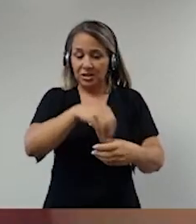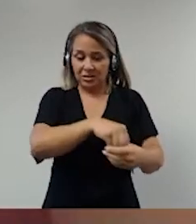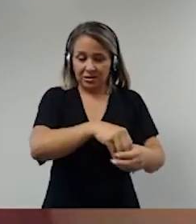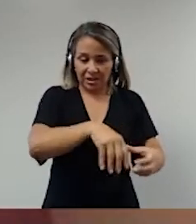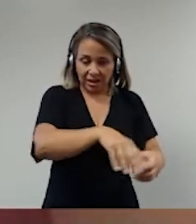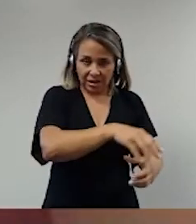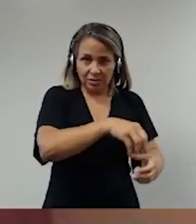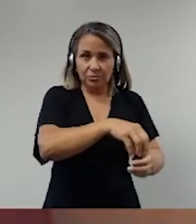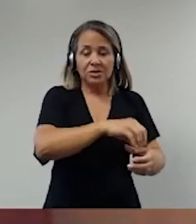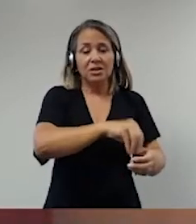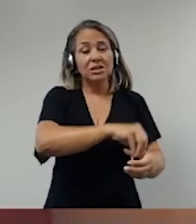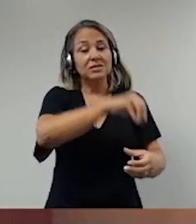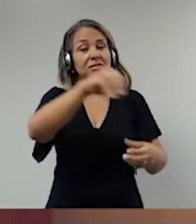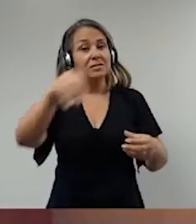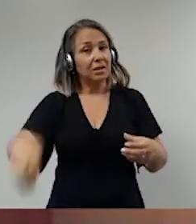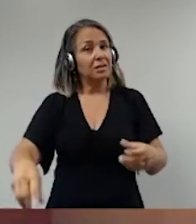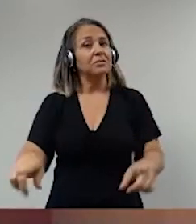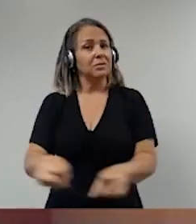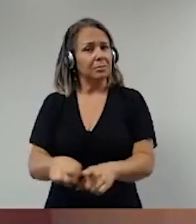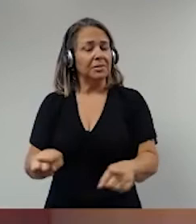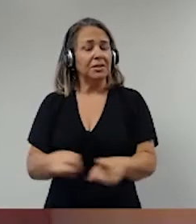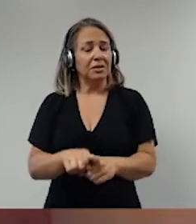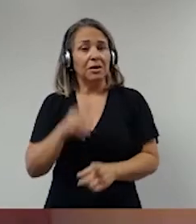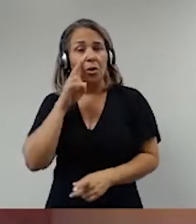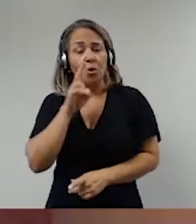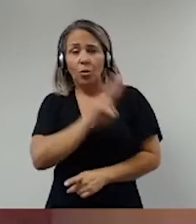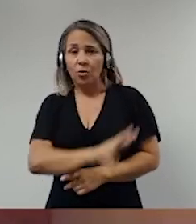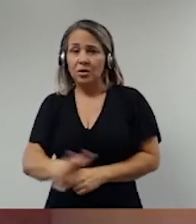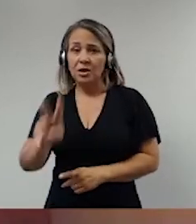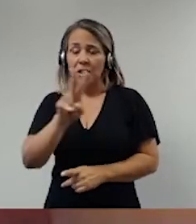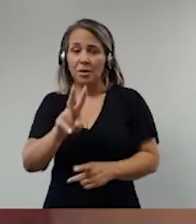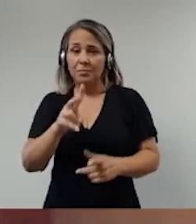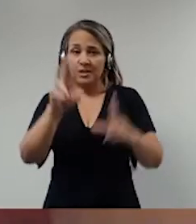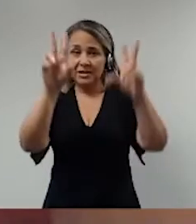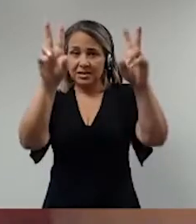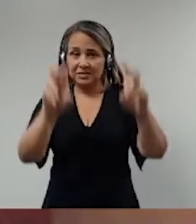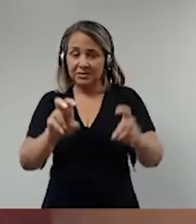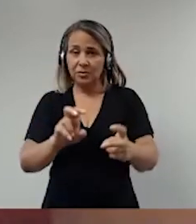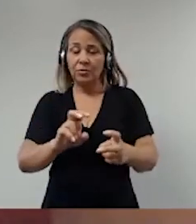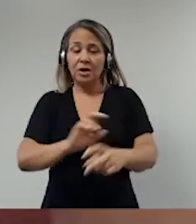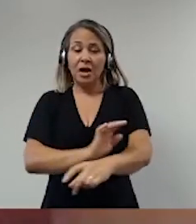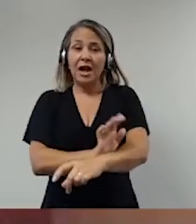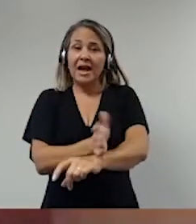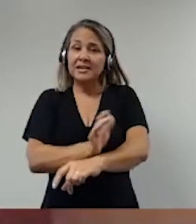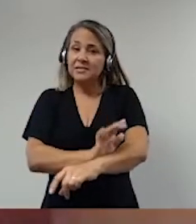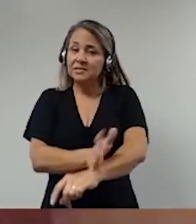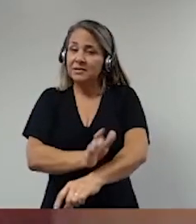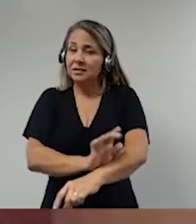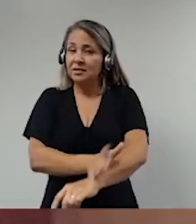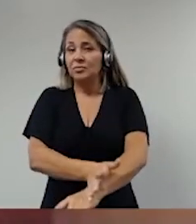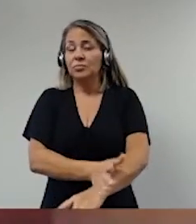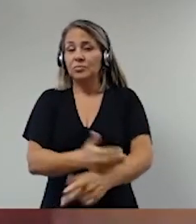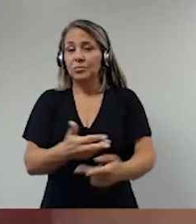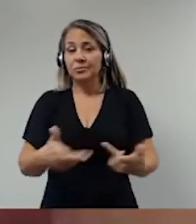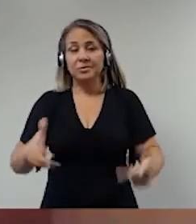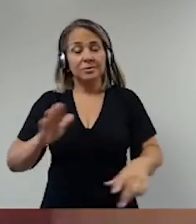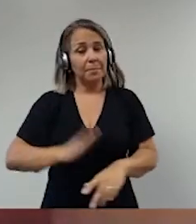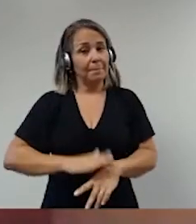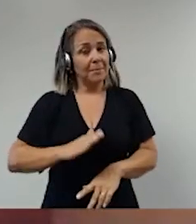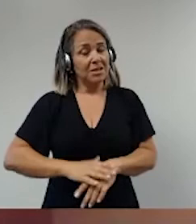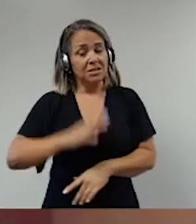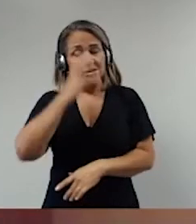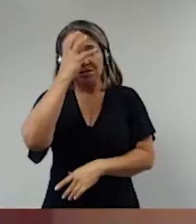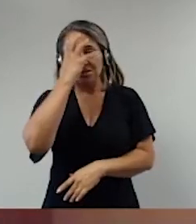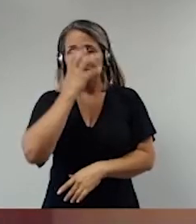vista externo, olhar para a questão racial de uma maneira mais